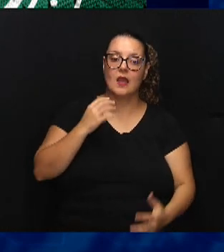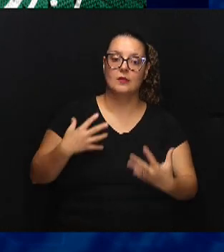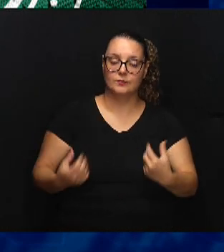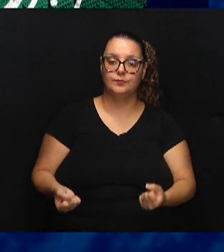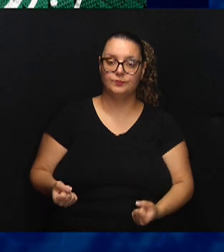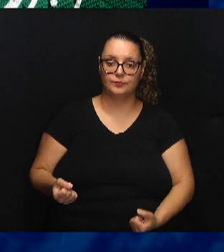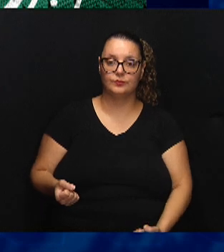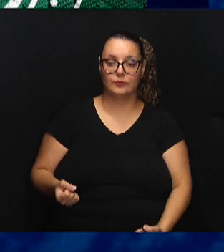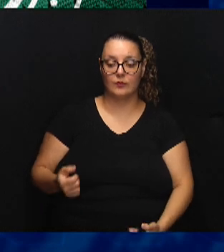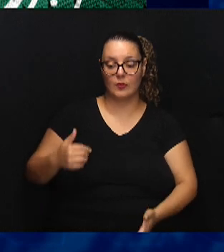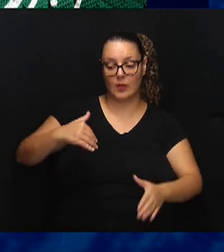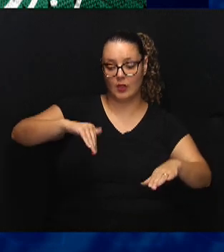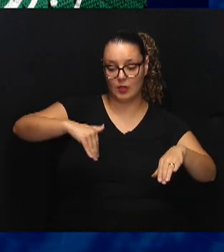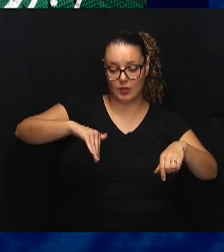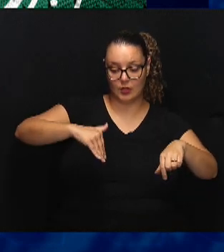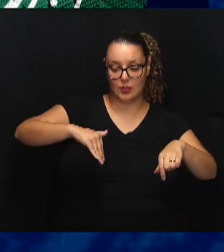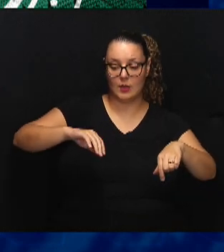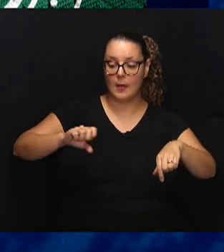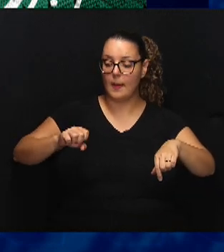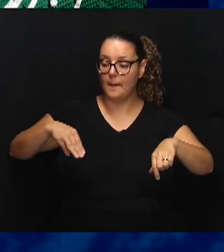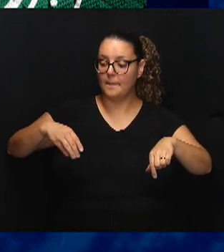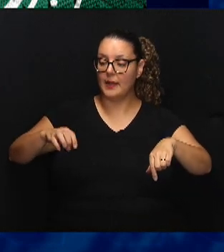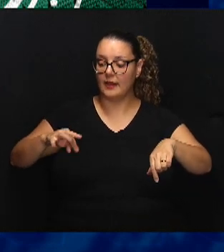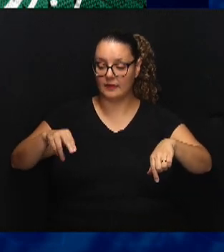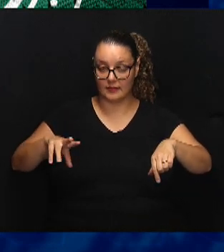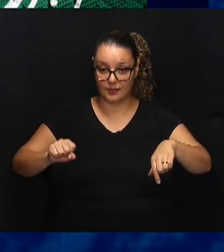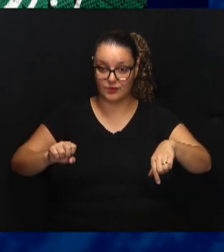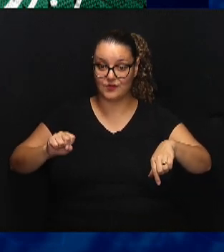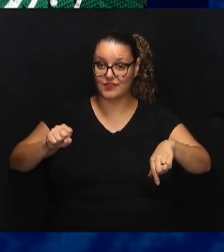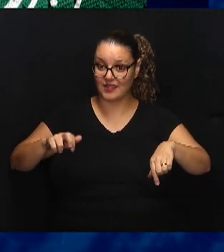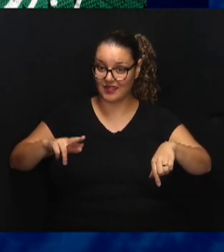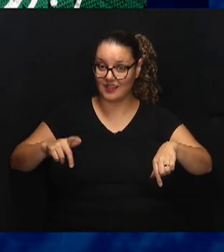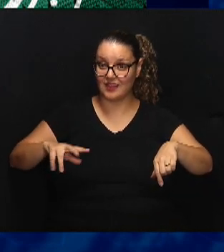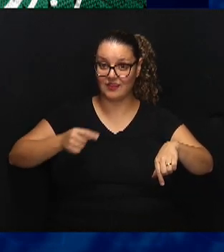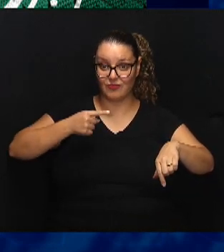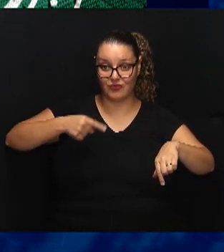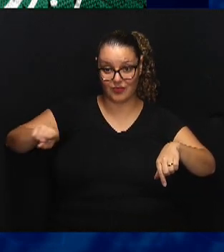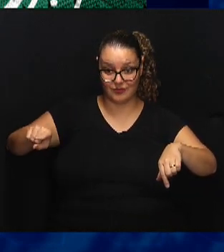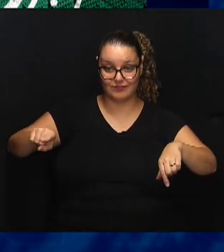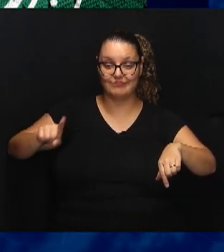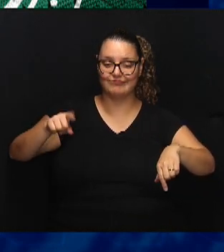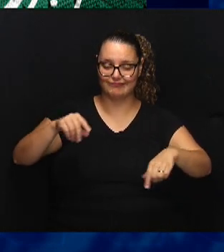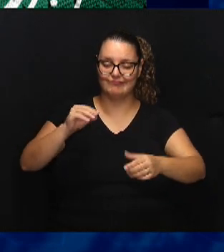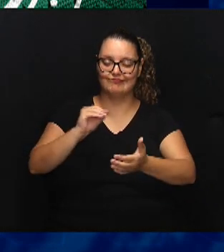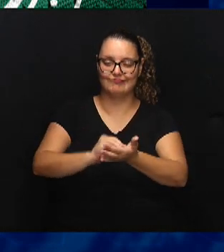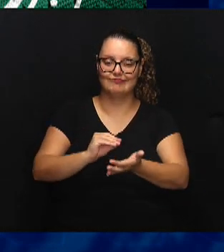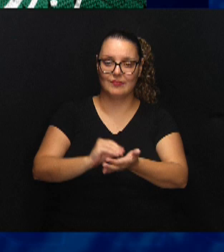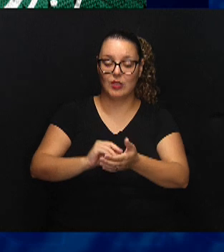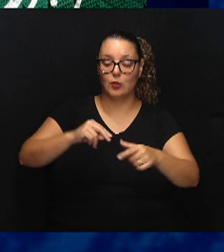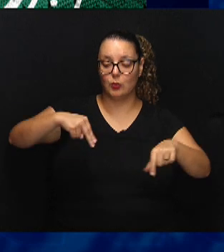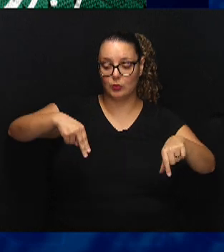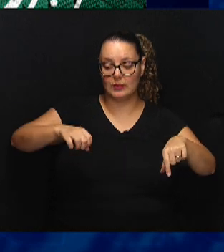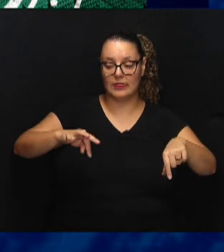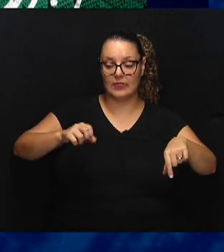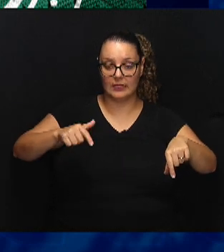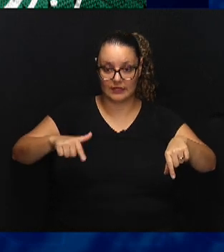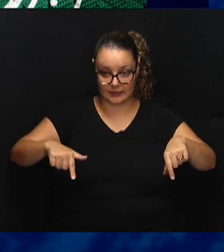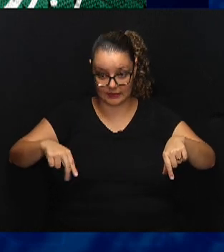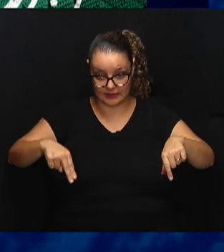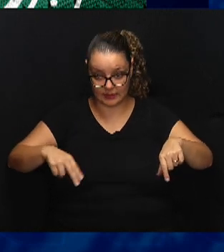e no meio-campo o Matheus Sarará foi expulso na última rodada, é desfalque e o Natan começa entre